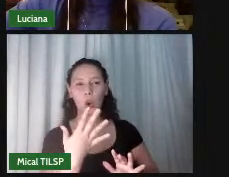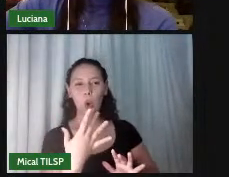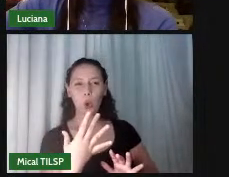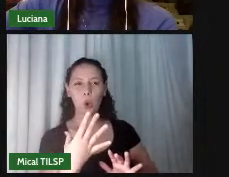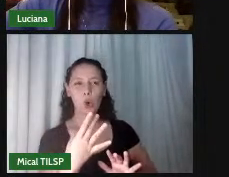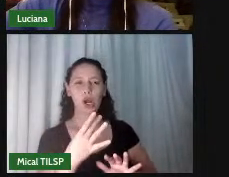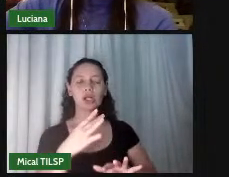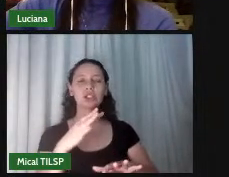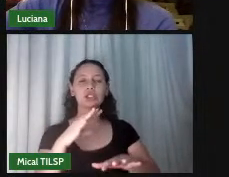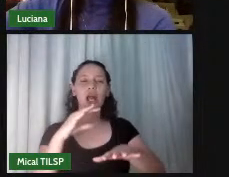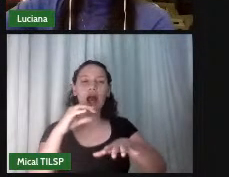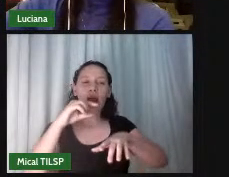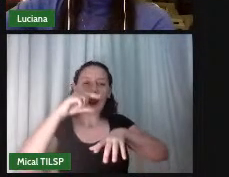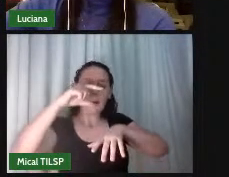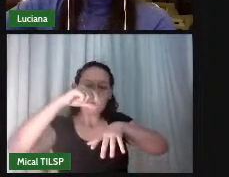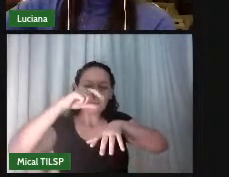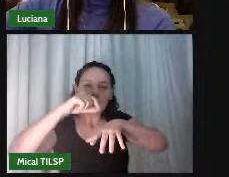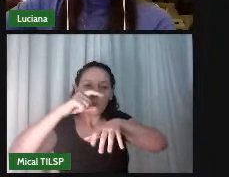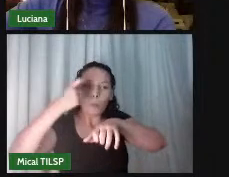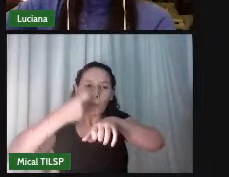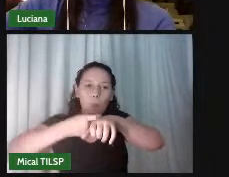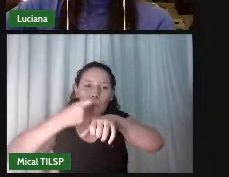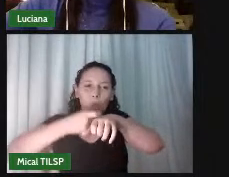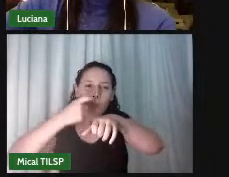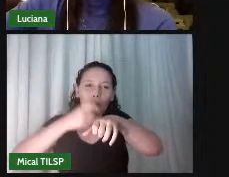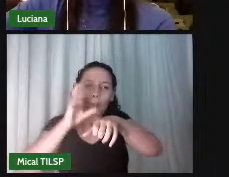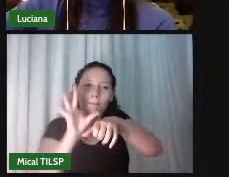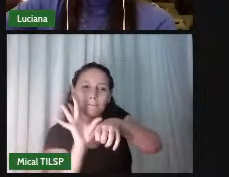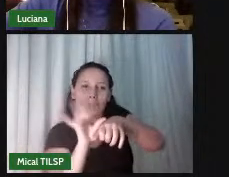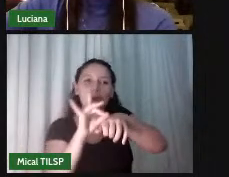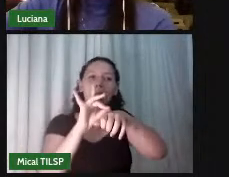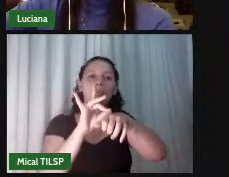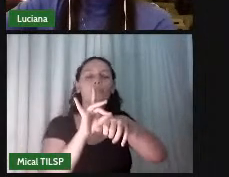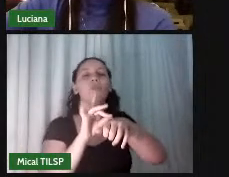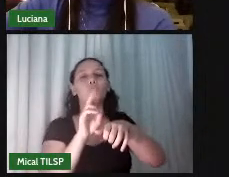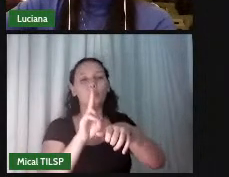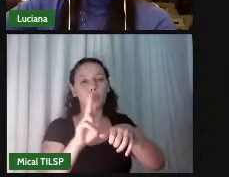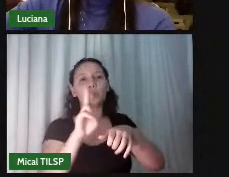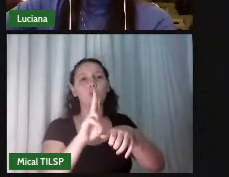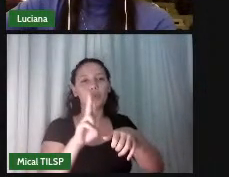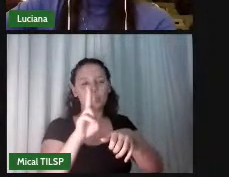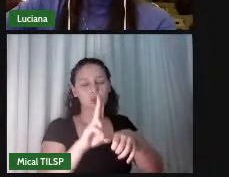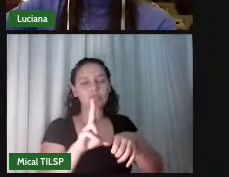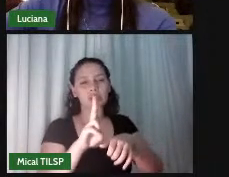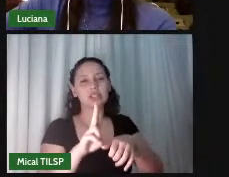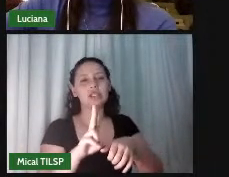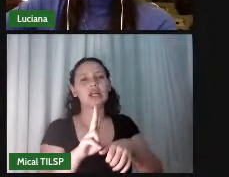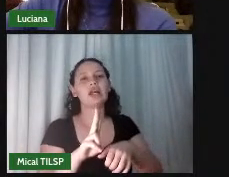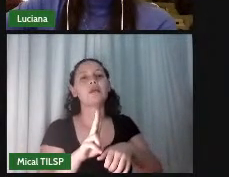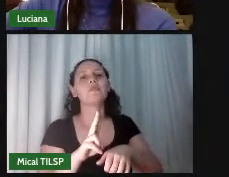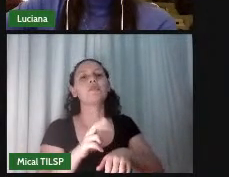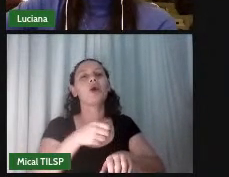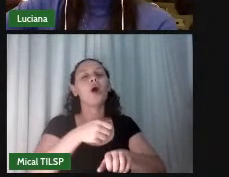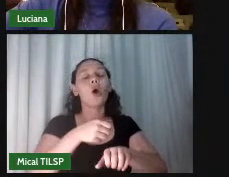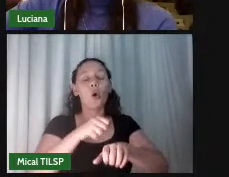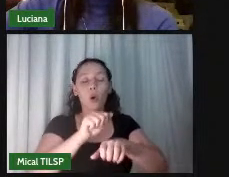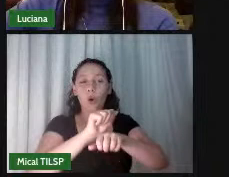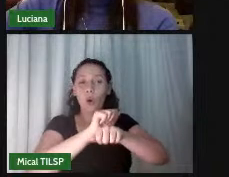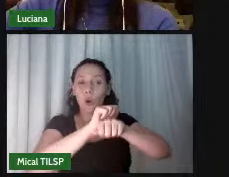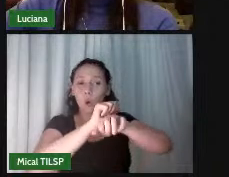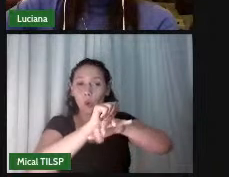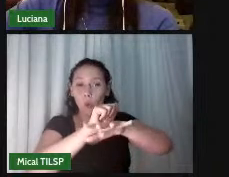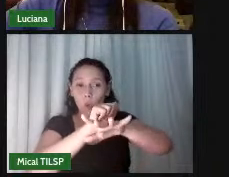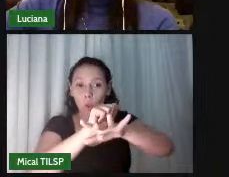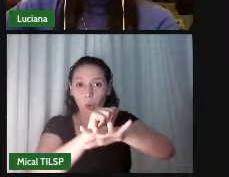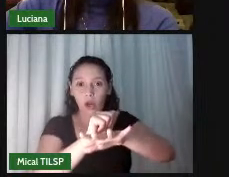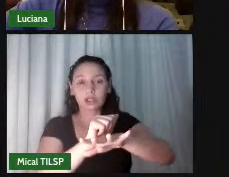eu fiz um ataque ácido, usando o ácido fosfórico e o hidroclorítrico, né? Para esmalte e para cerâmica.